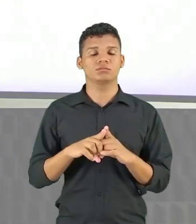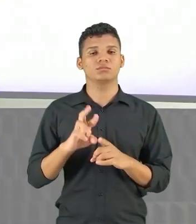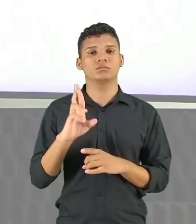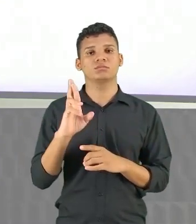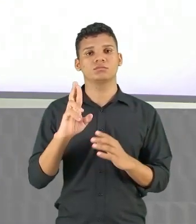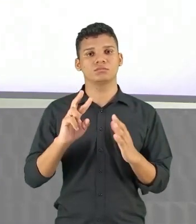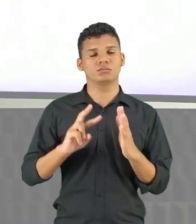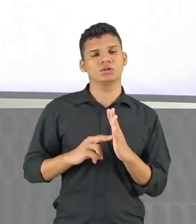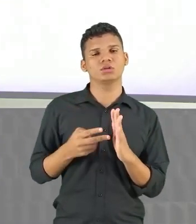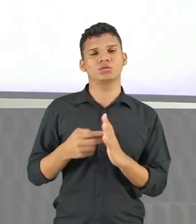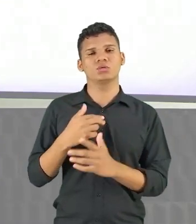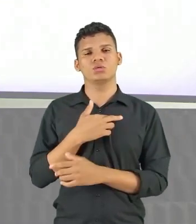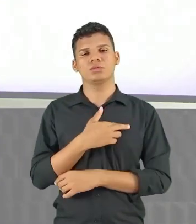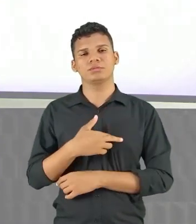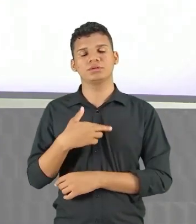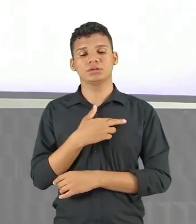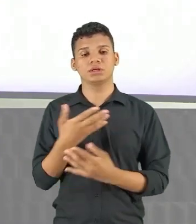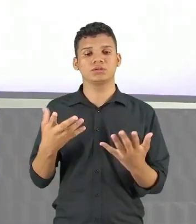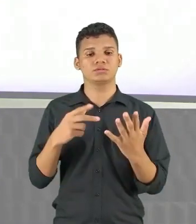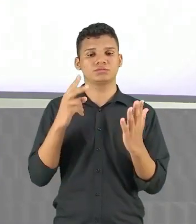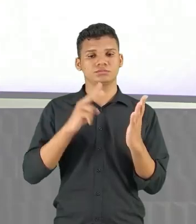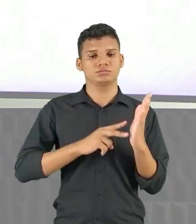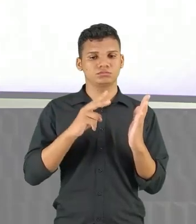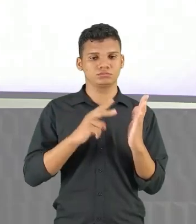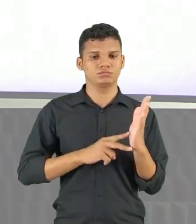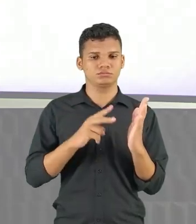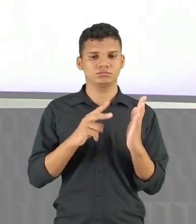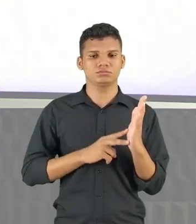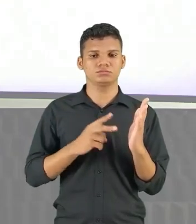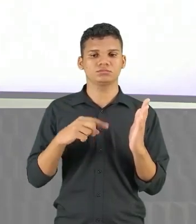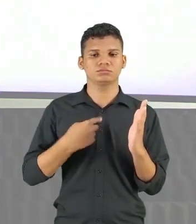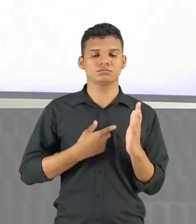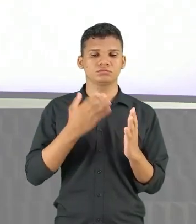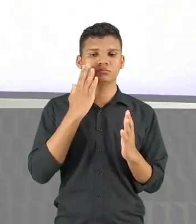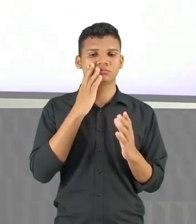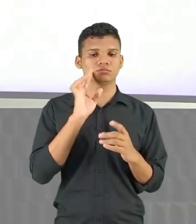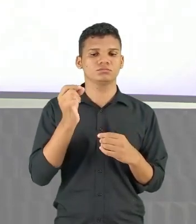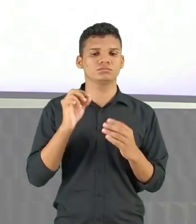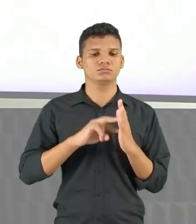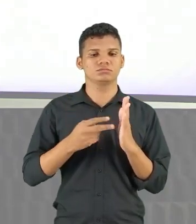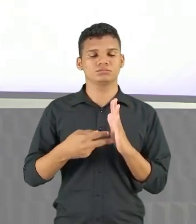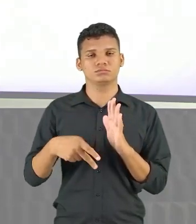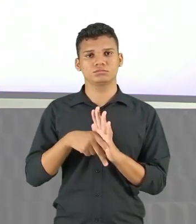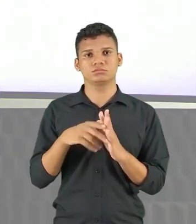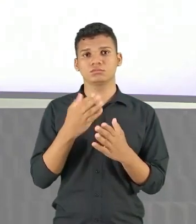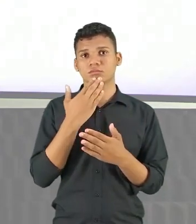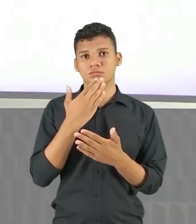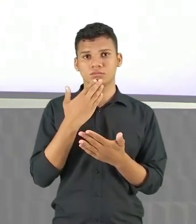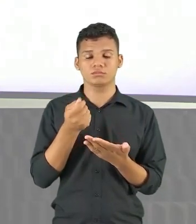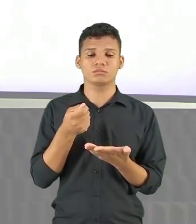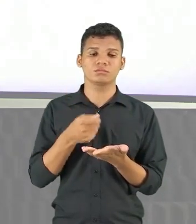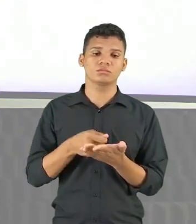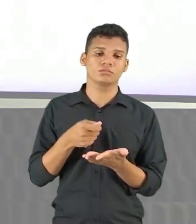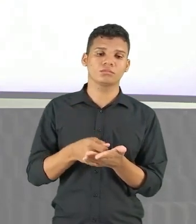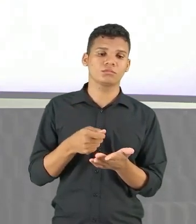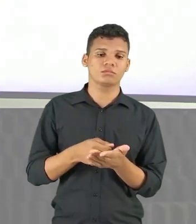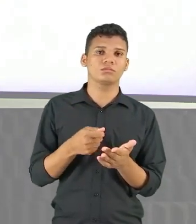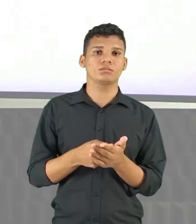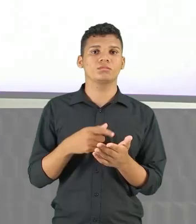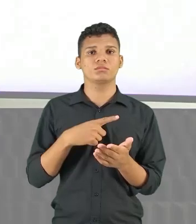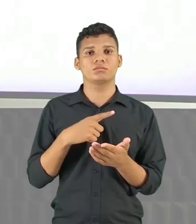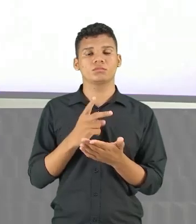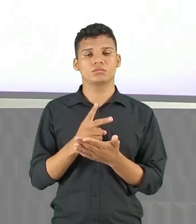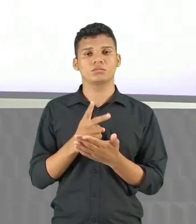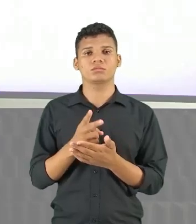romantismo. E aí a gente vai fazer a leitura do texto para a gente poder ver que aspecto está sendo cobrado dessa perspectiva, né, dessa estética